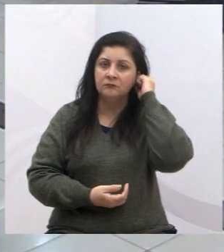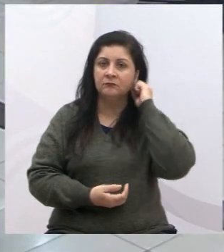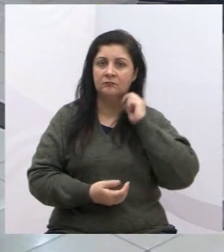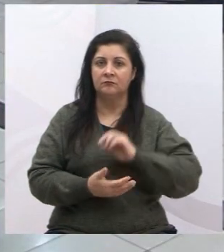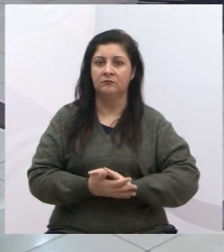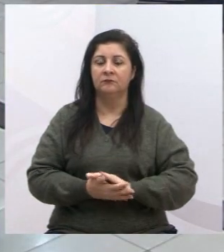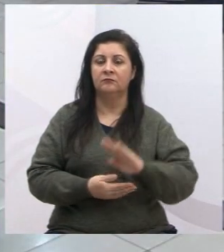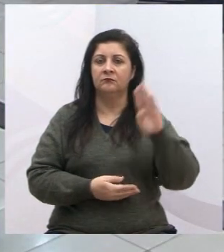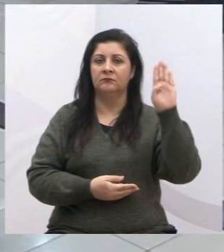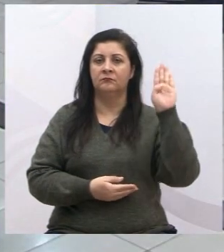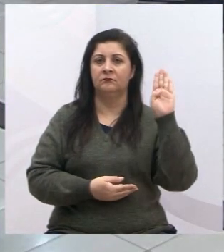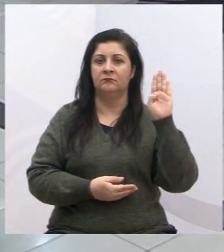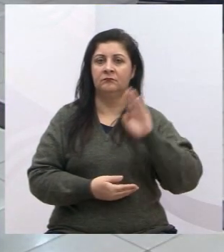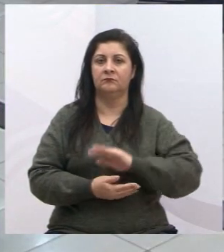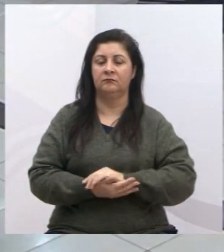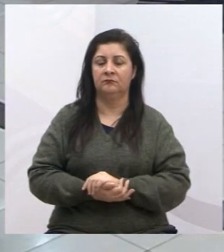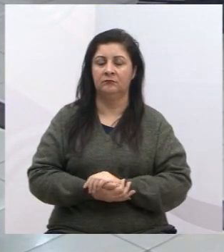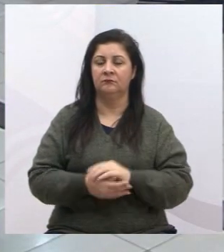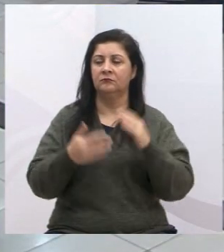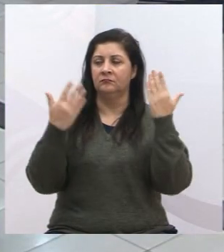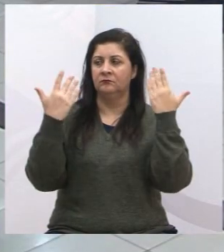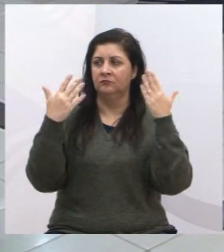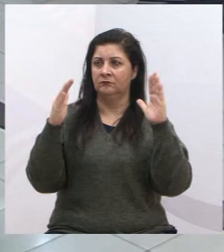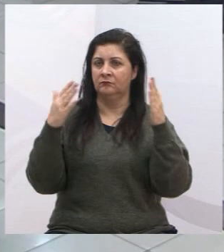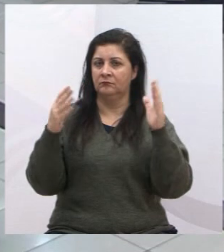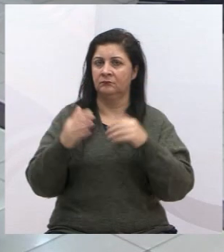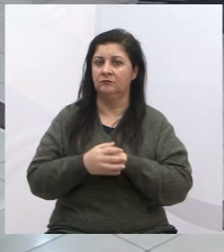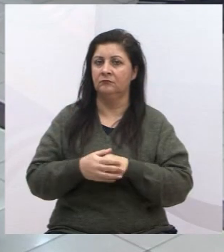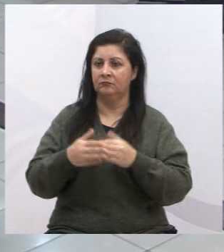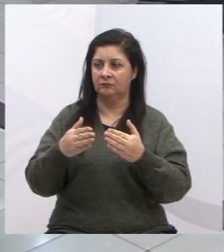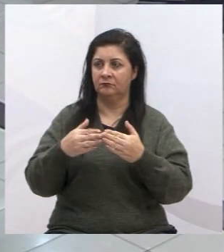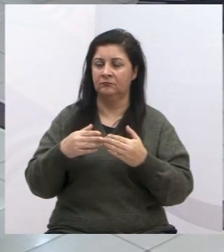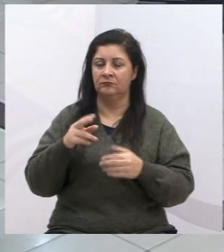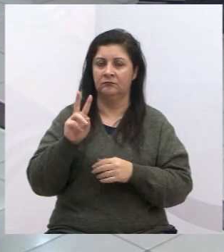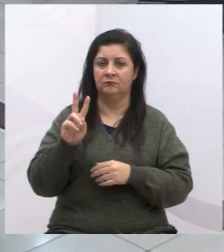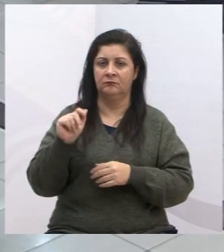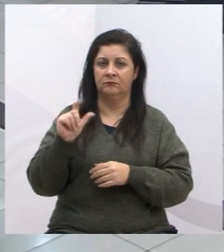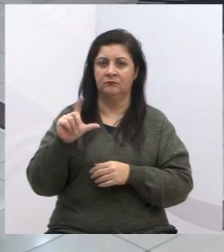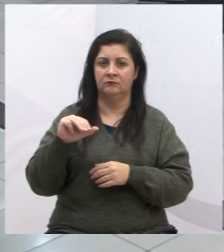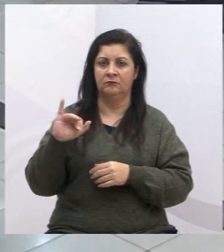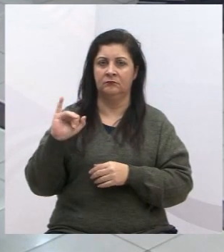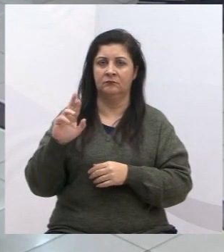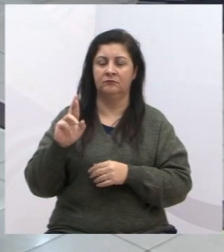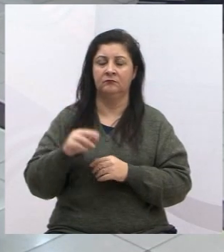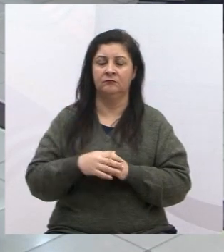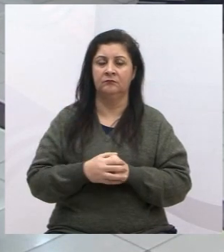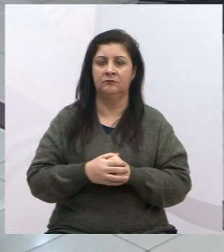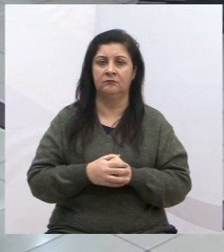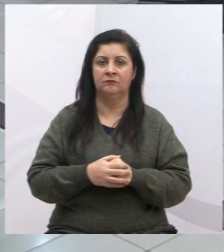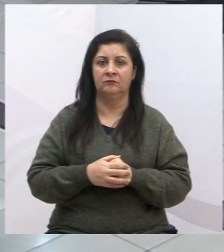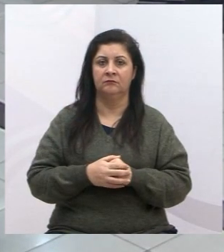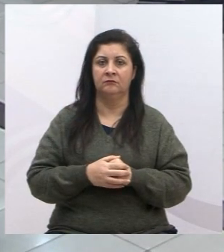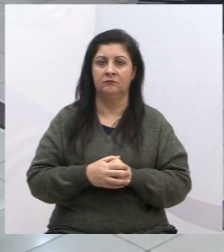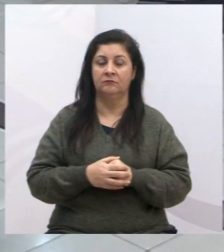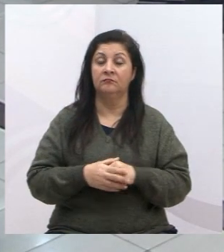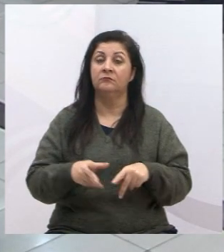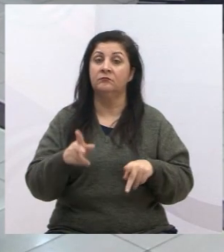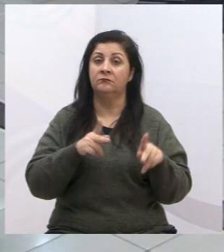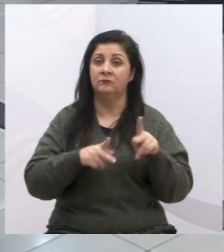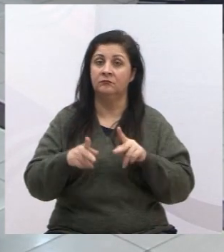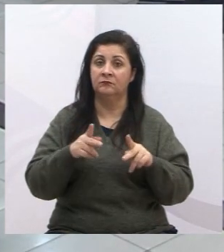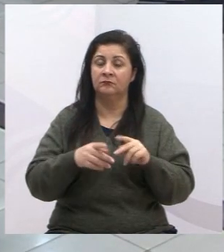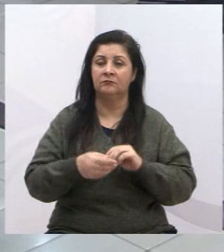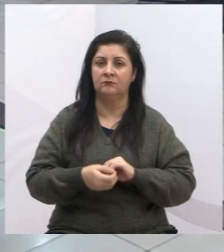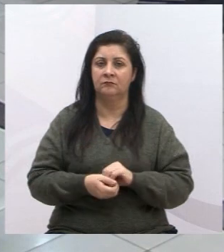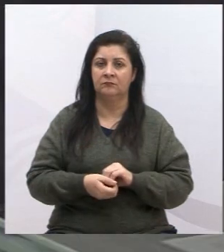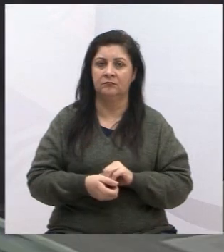Senhor presidente, também quero contribuir. Parabéns pelo seu pedido de informação, Valmir. Eu acho que é uma população, sempre digo que aquela população